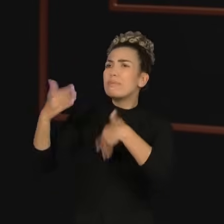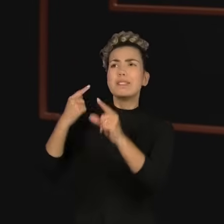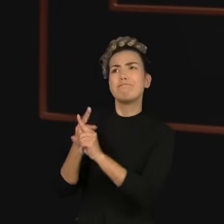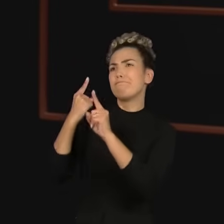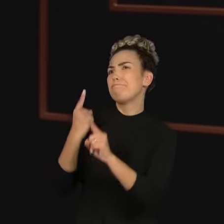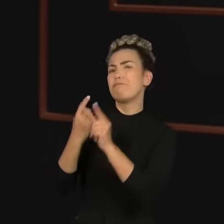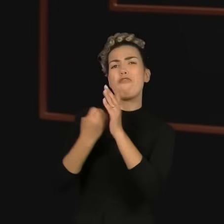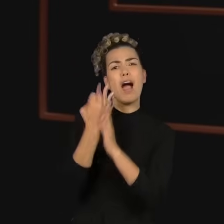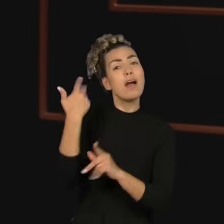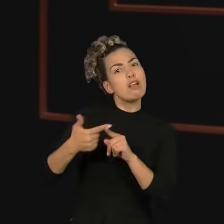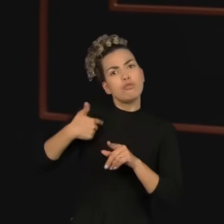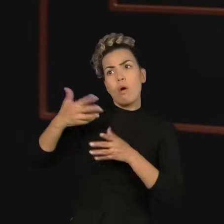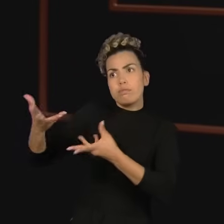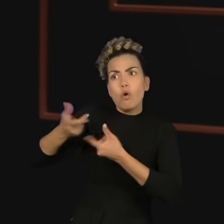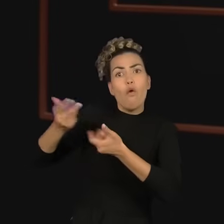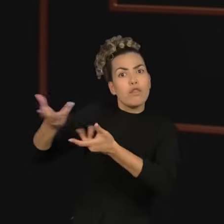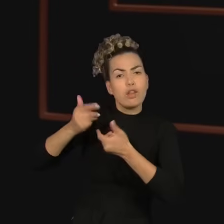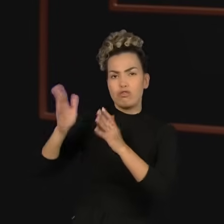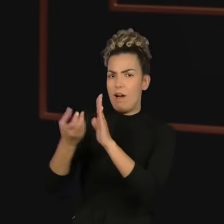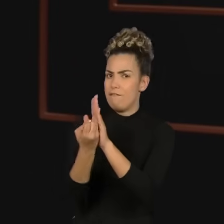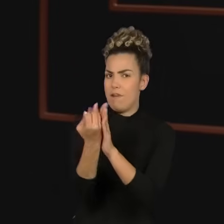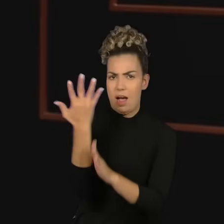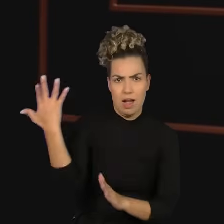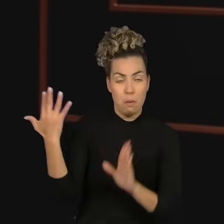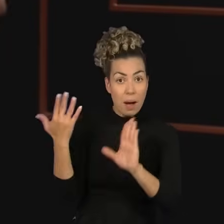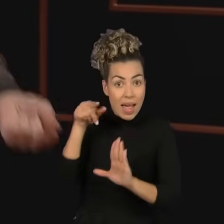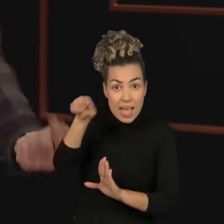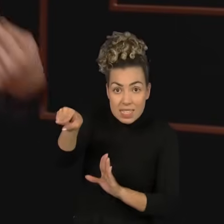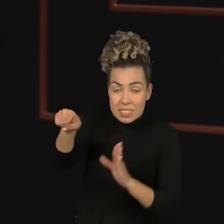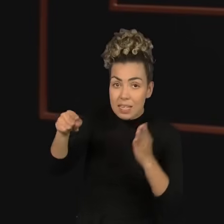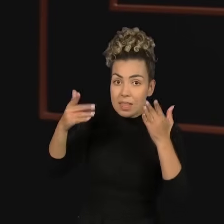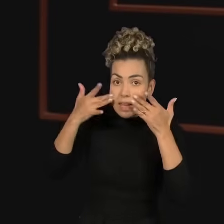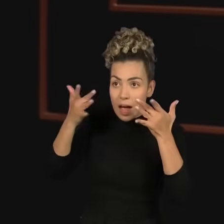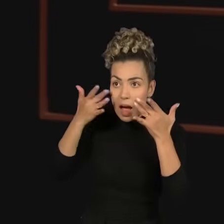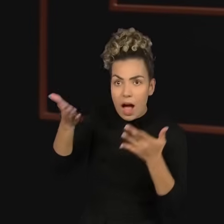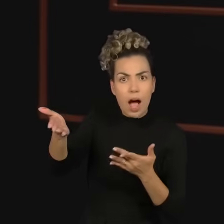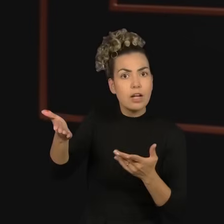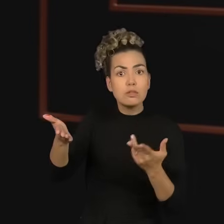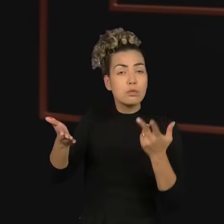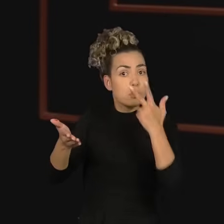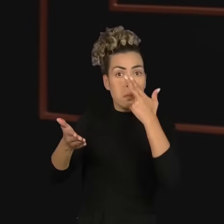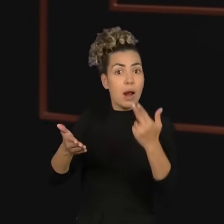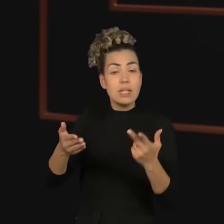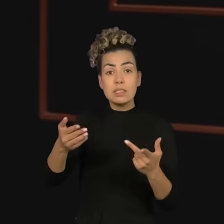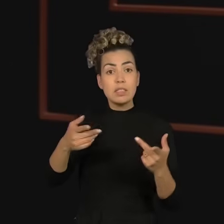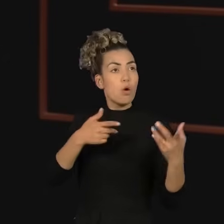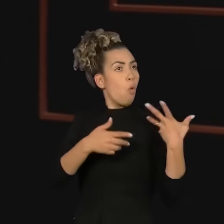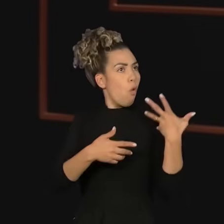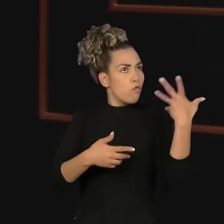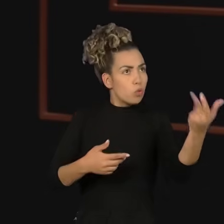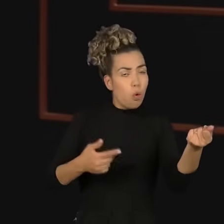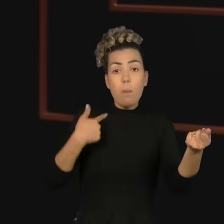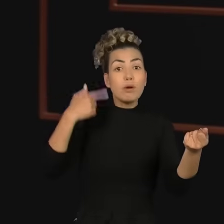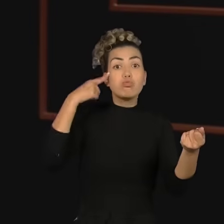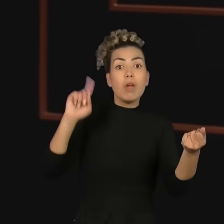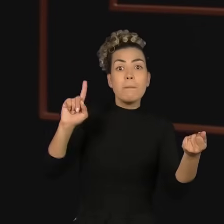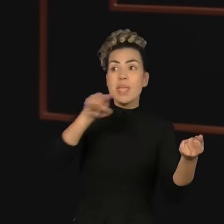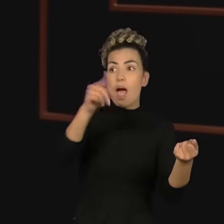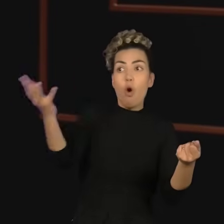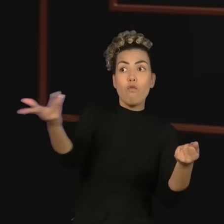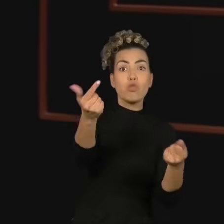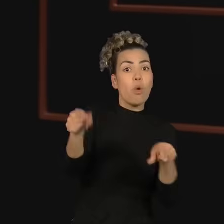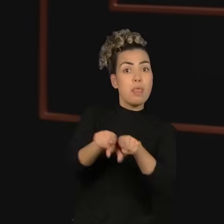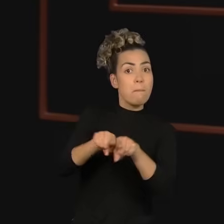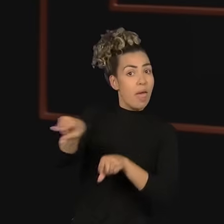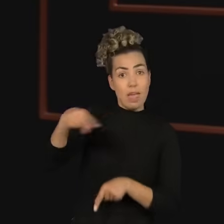aí, subitamente, no Sai de Baixo, a gente foi convidado assim, entendeu? Um não sabia que o outro ia fazer. Coisa maluca.